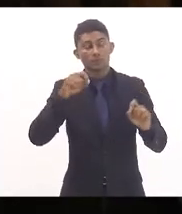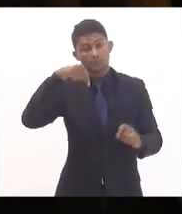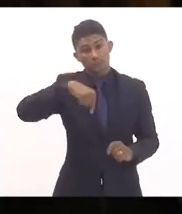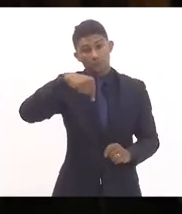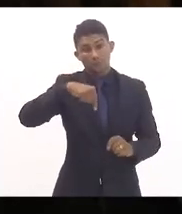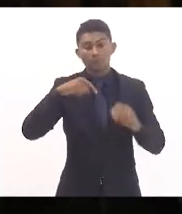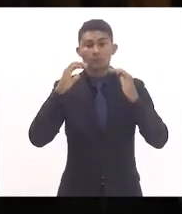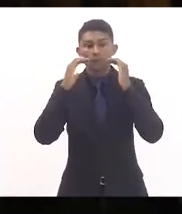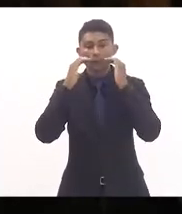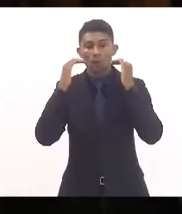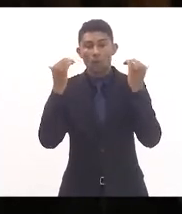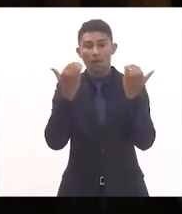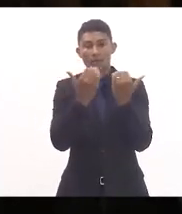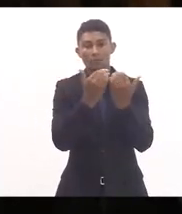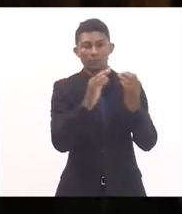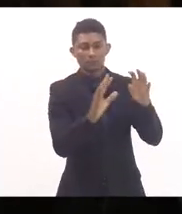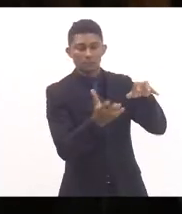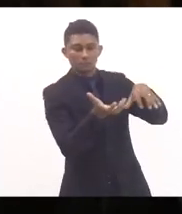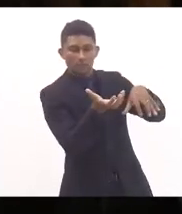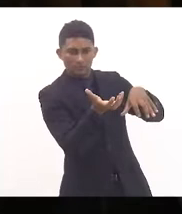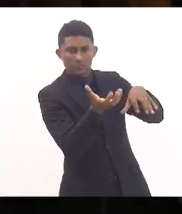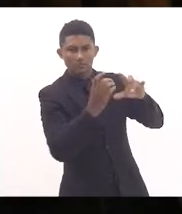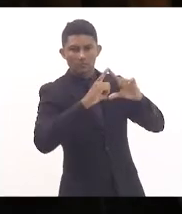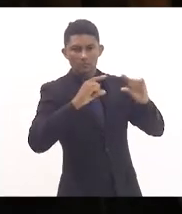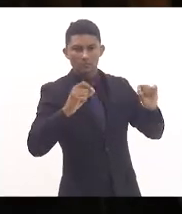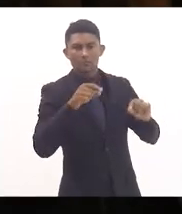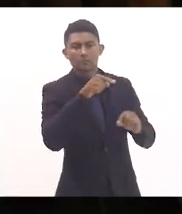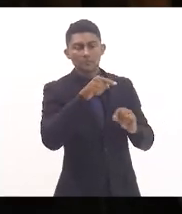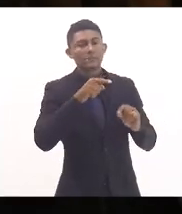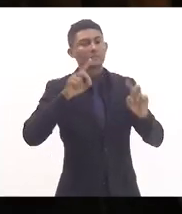Nacional, que vai afetar